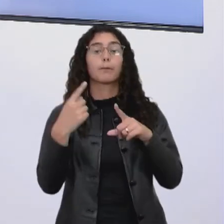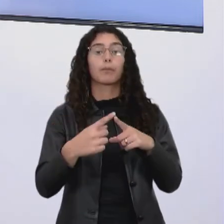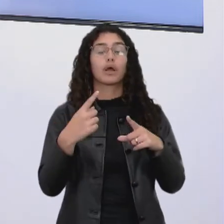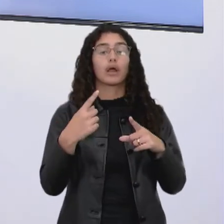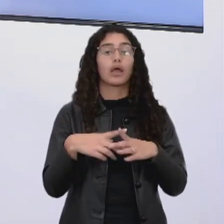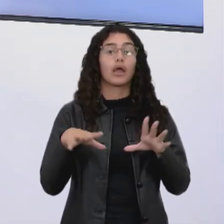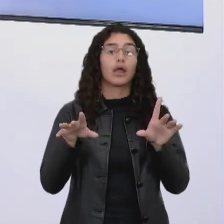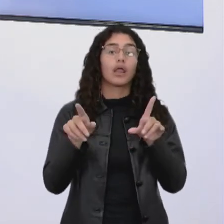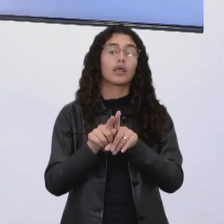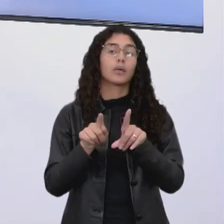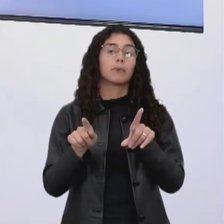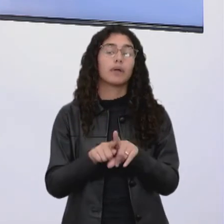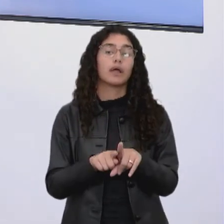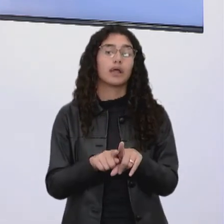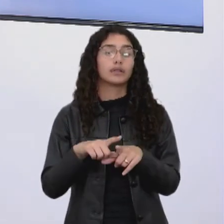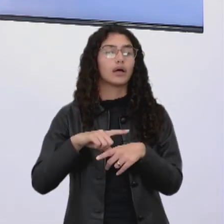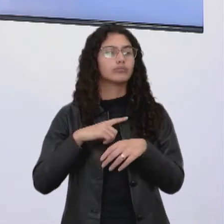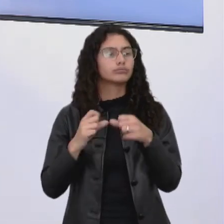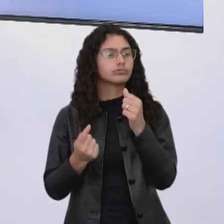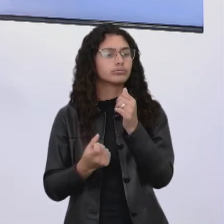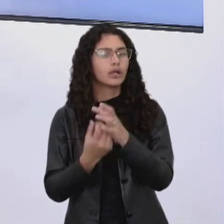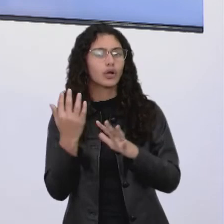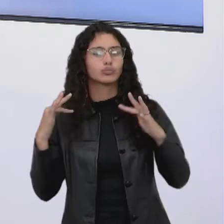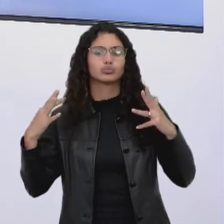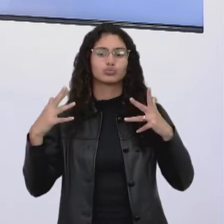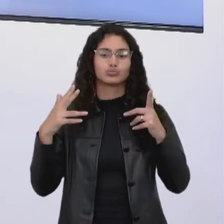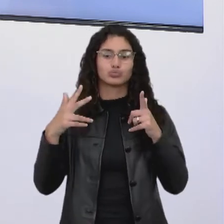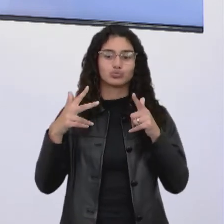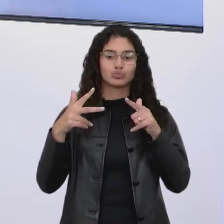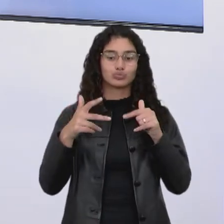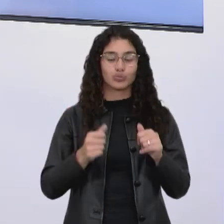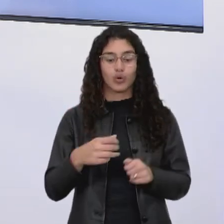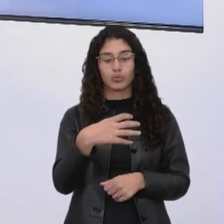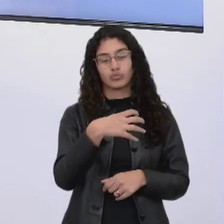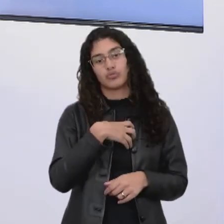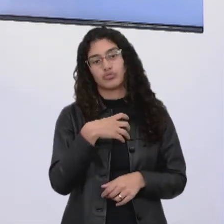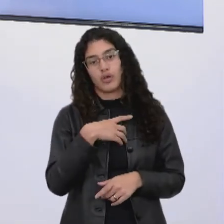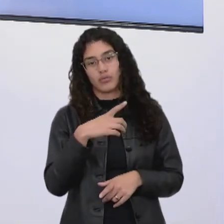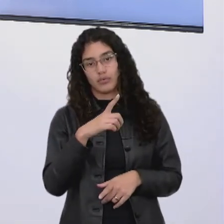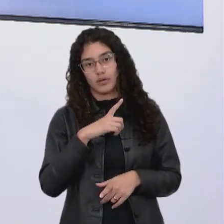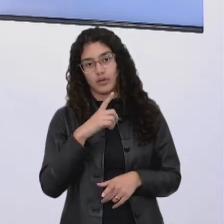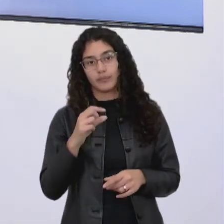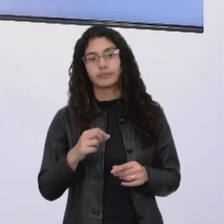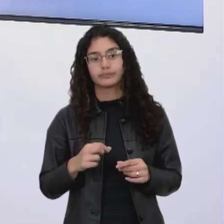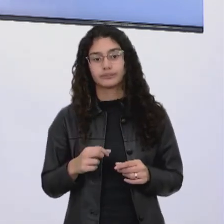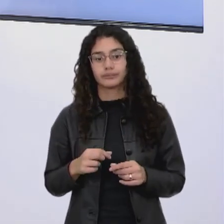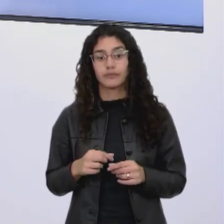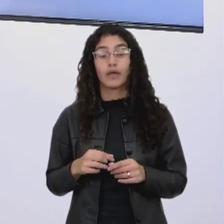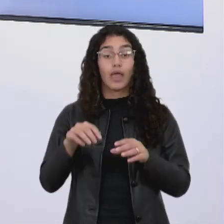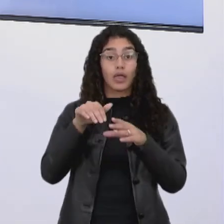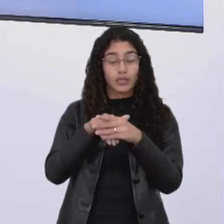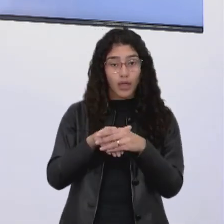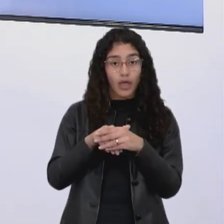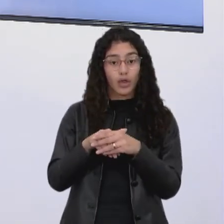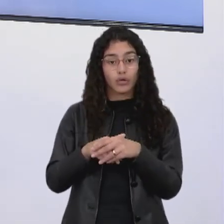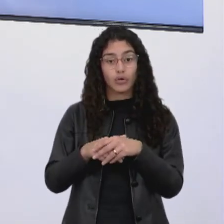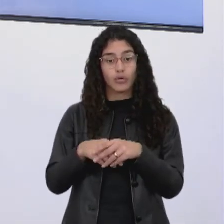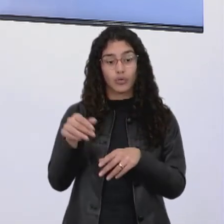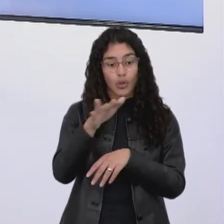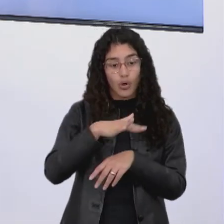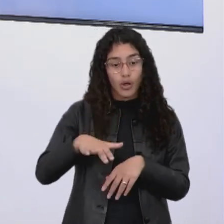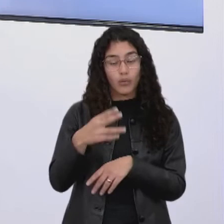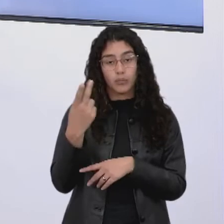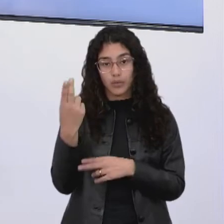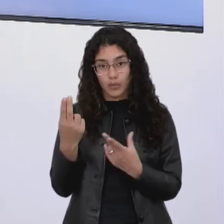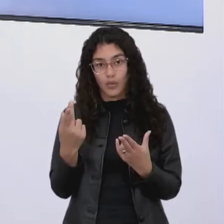justamente criando toda esse circuito, vamos dizer assim, dentro de uma mesma região,